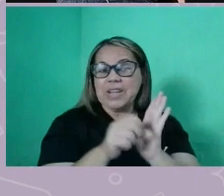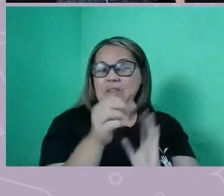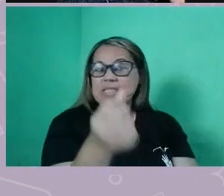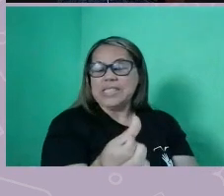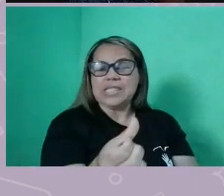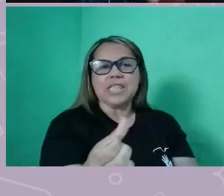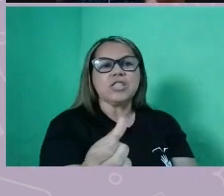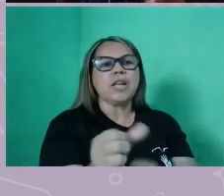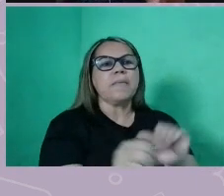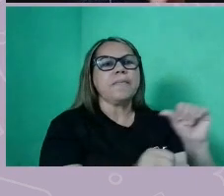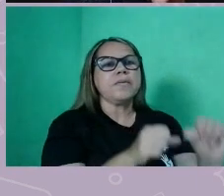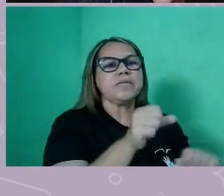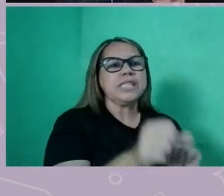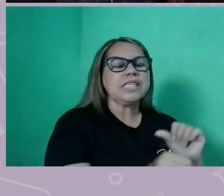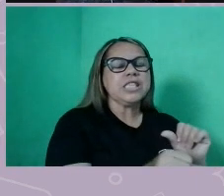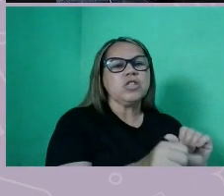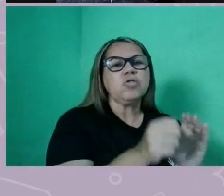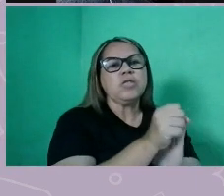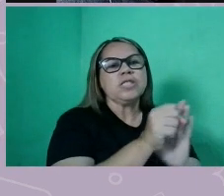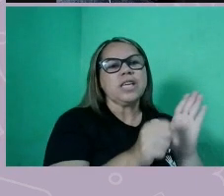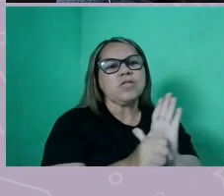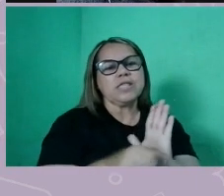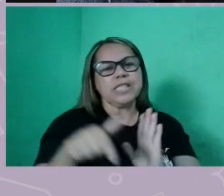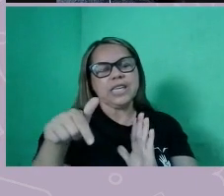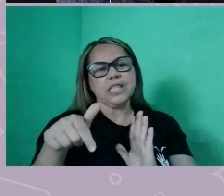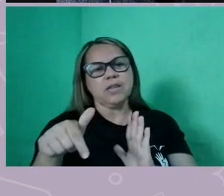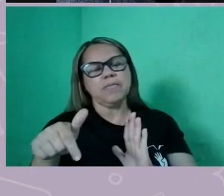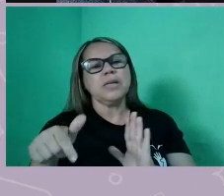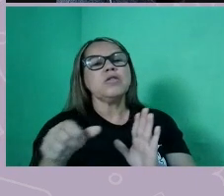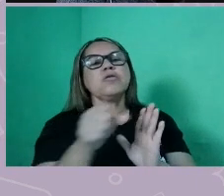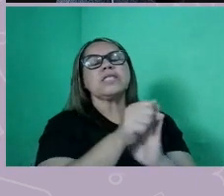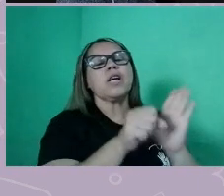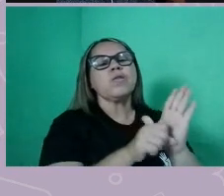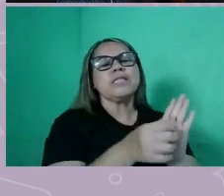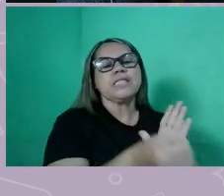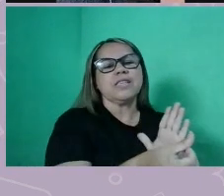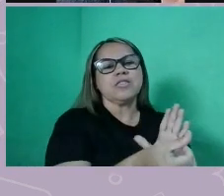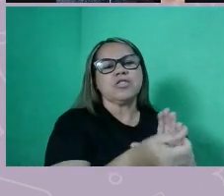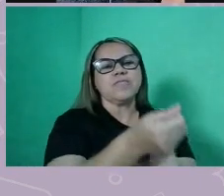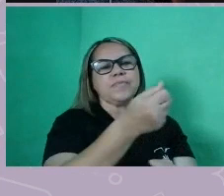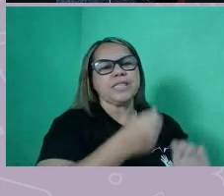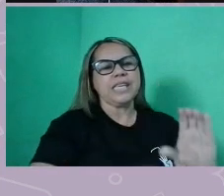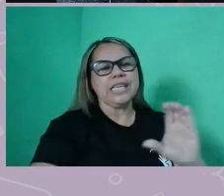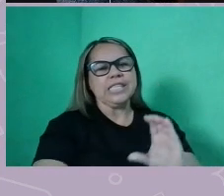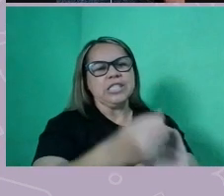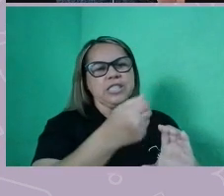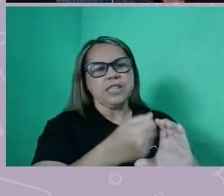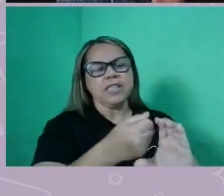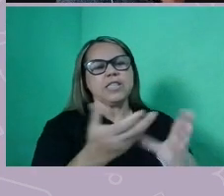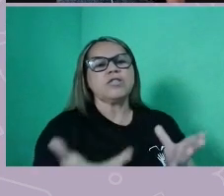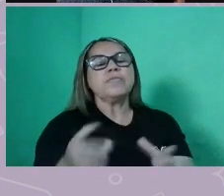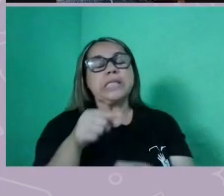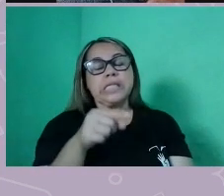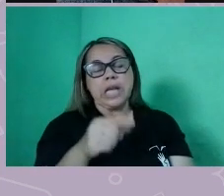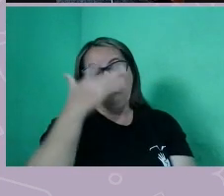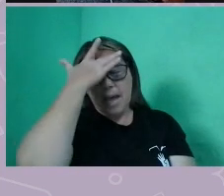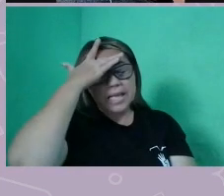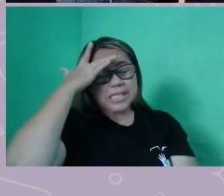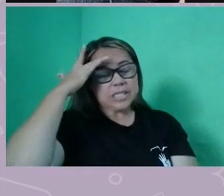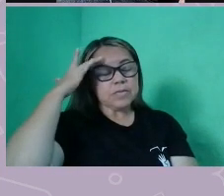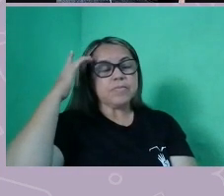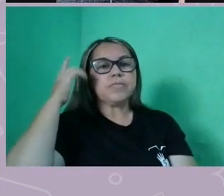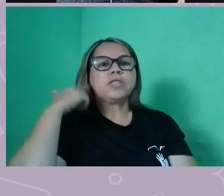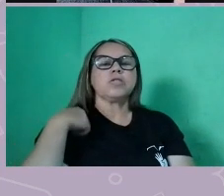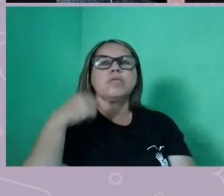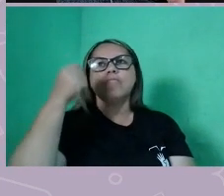século VII antes de Cristo para o século VI antes de Cristo são os caras que criam a